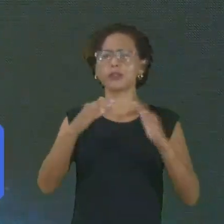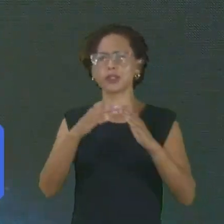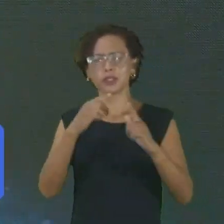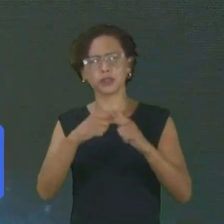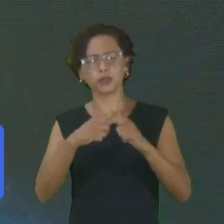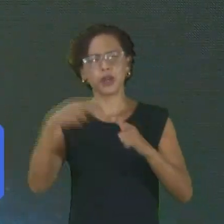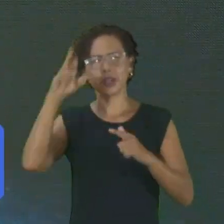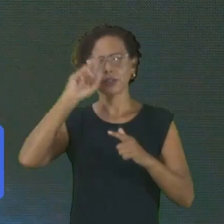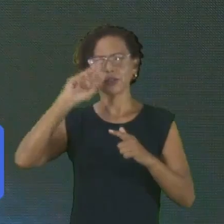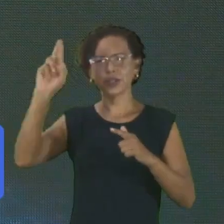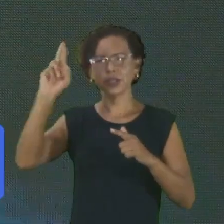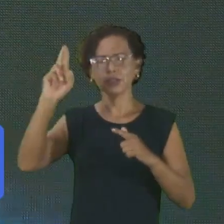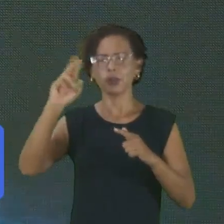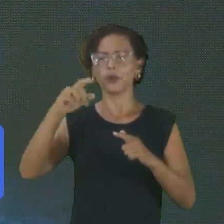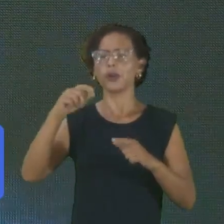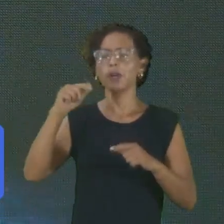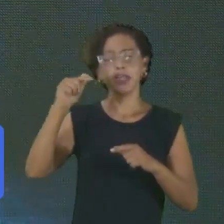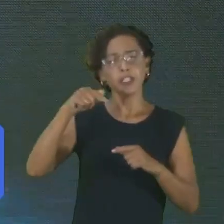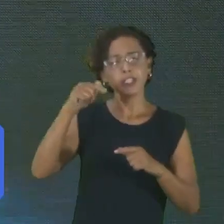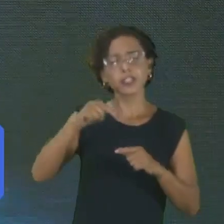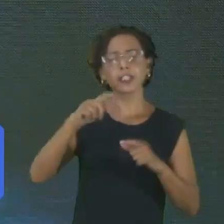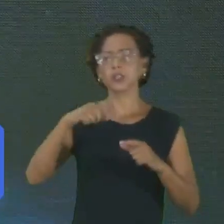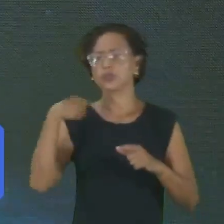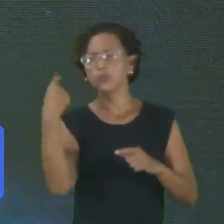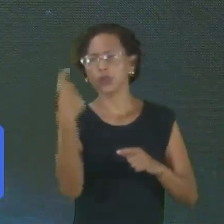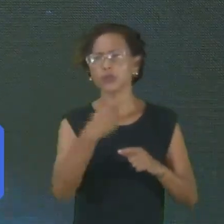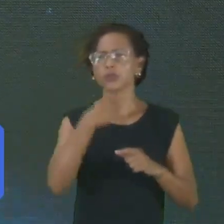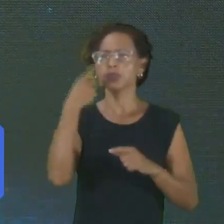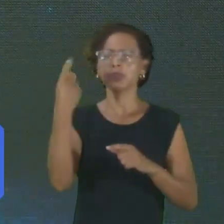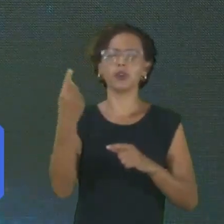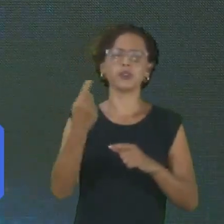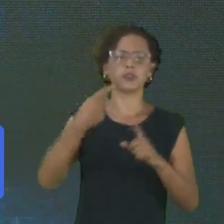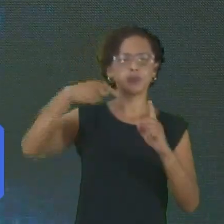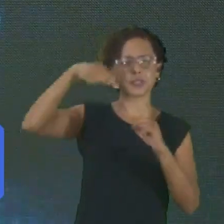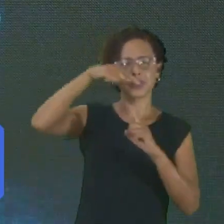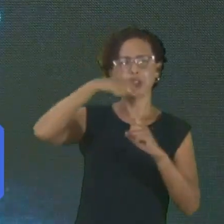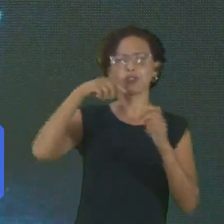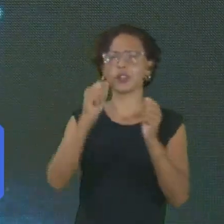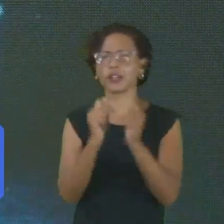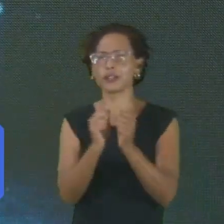sendo edificados juntos, para se tornarem morada de